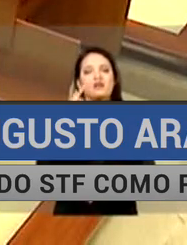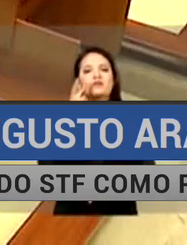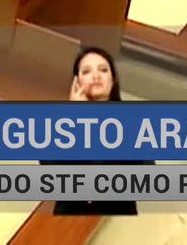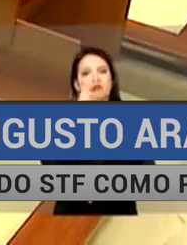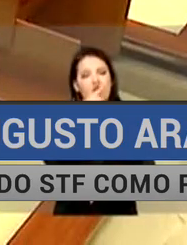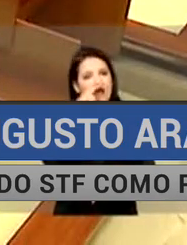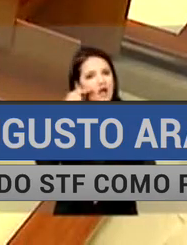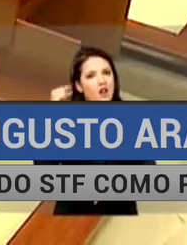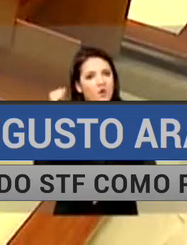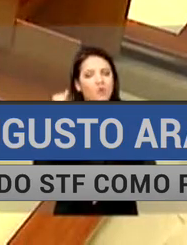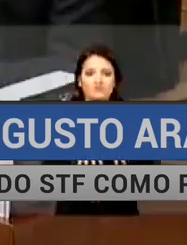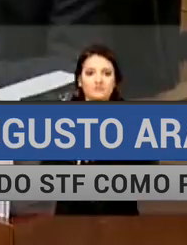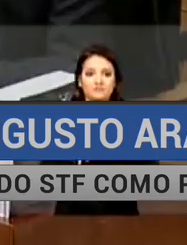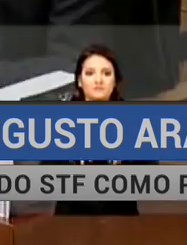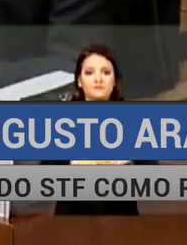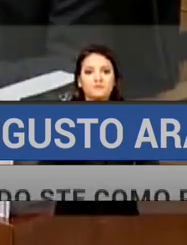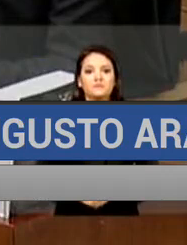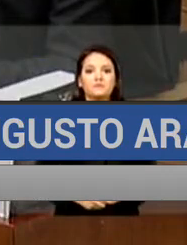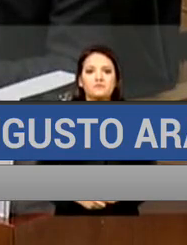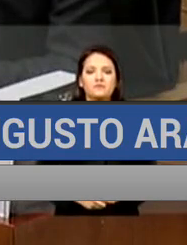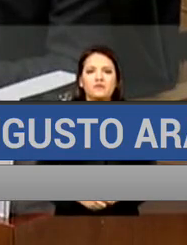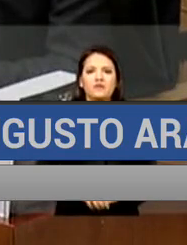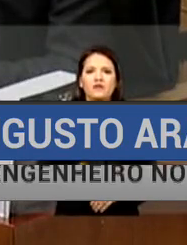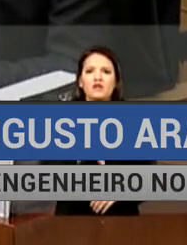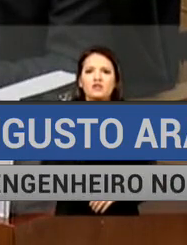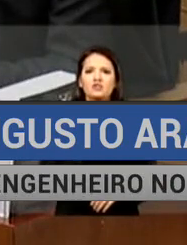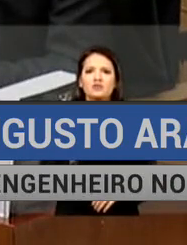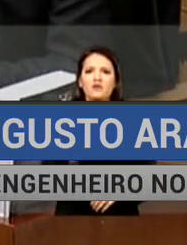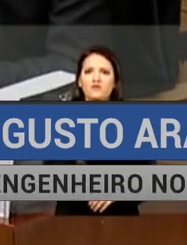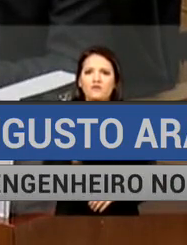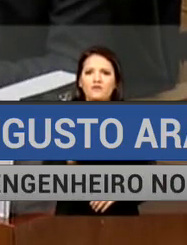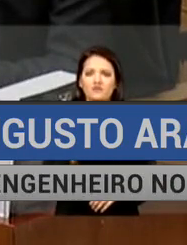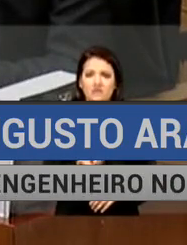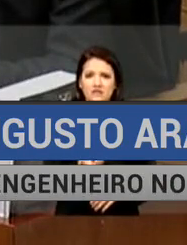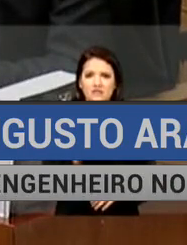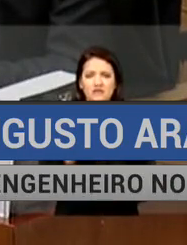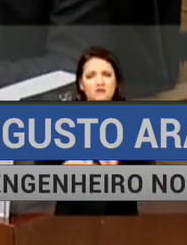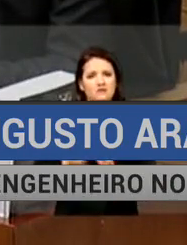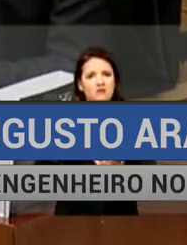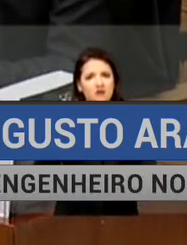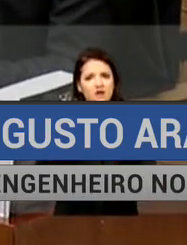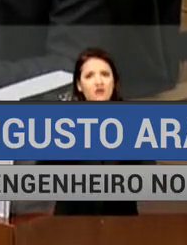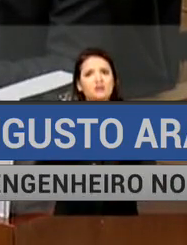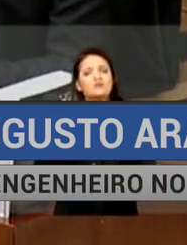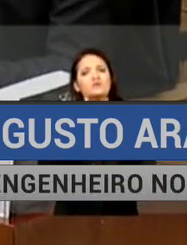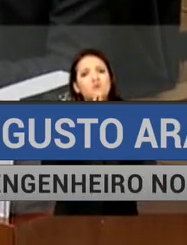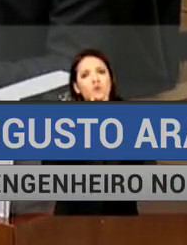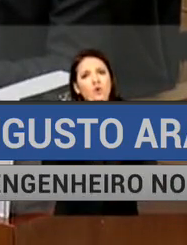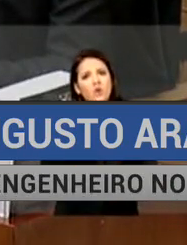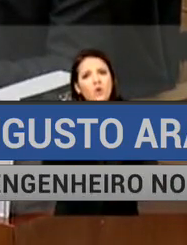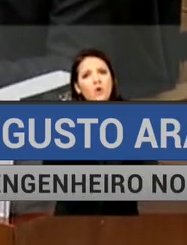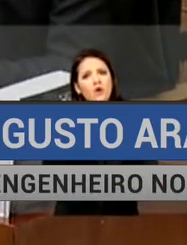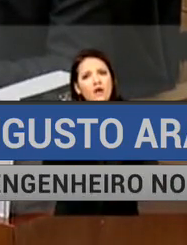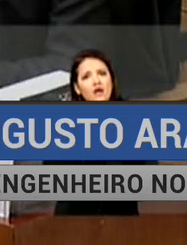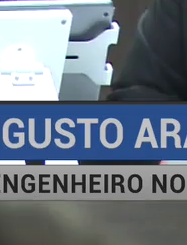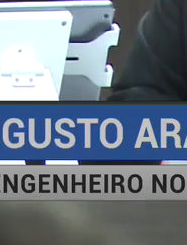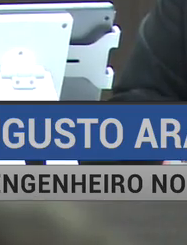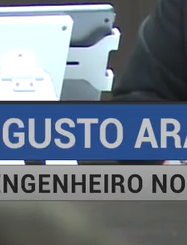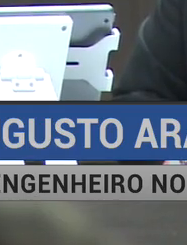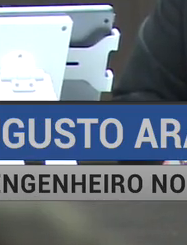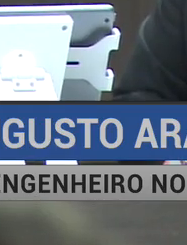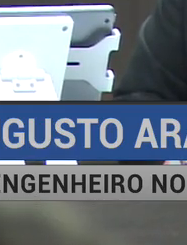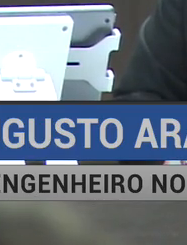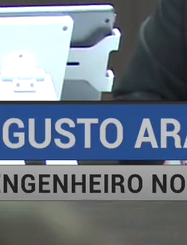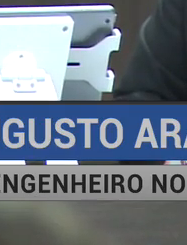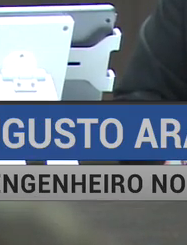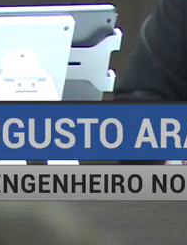de qualquer dessas instituições embora não tenha mencionado nenhum caso específico a fala de tófoli veio uma semana depois